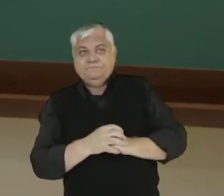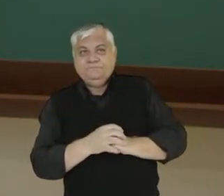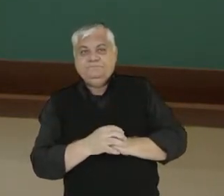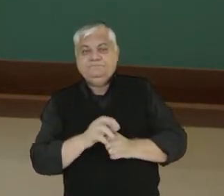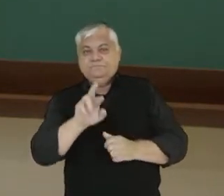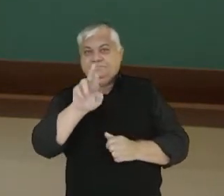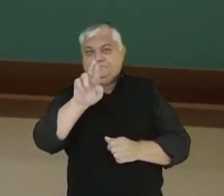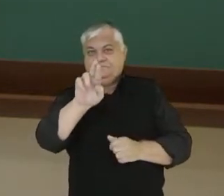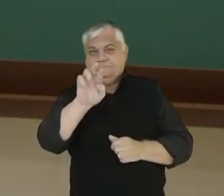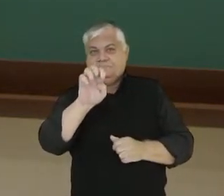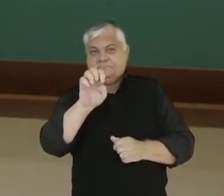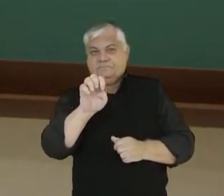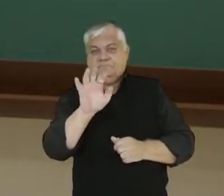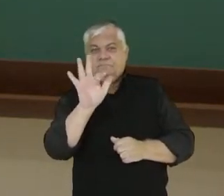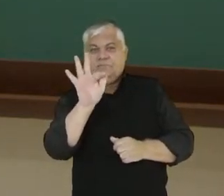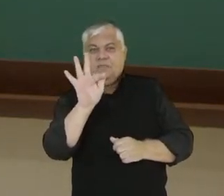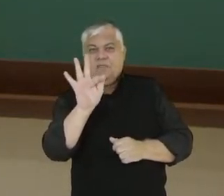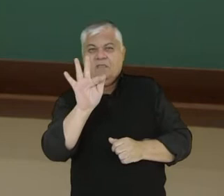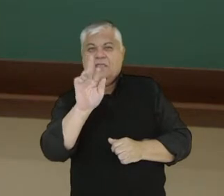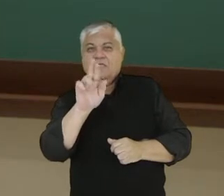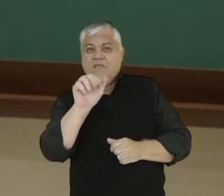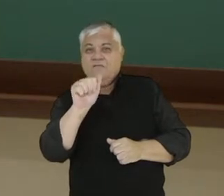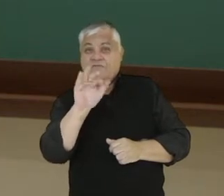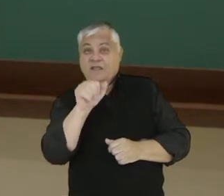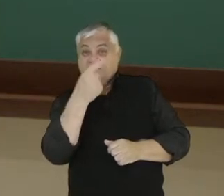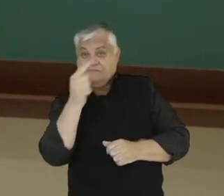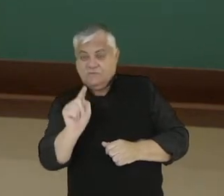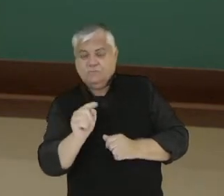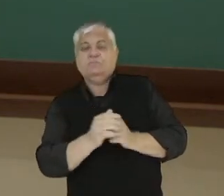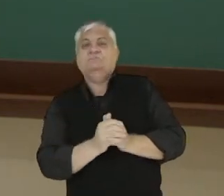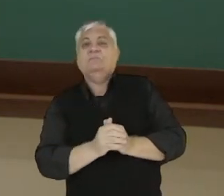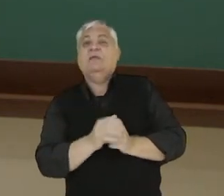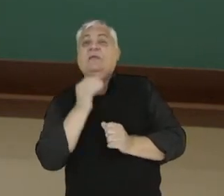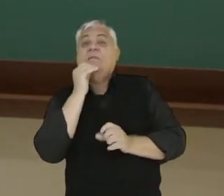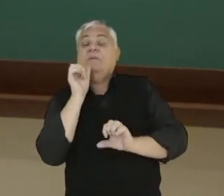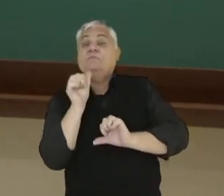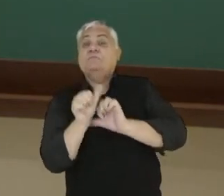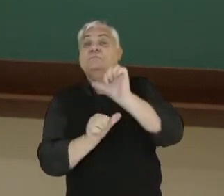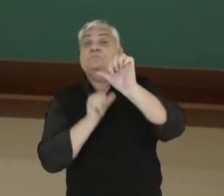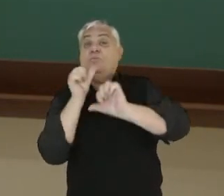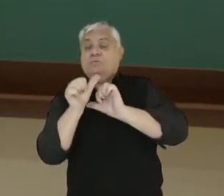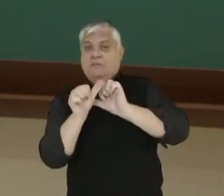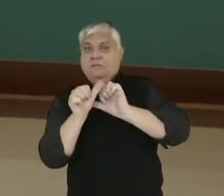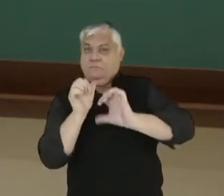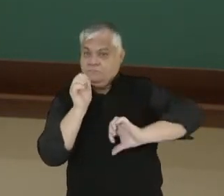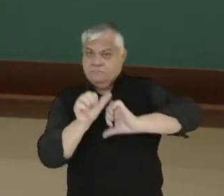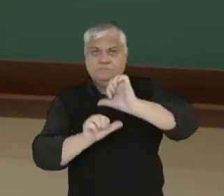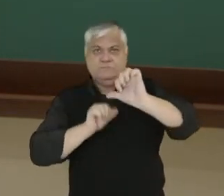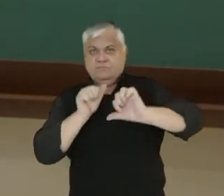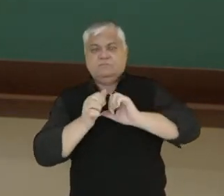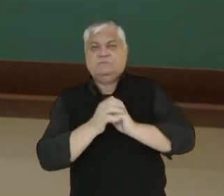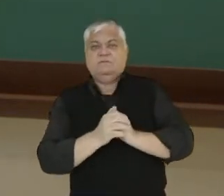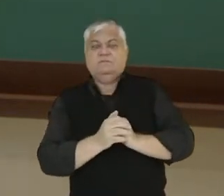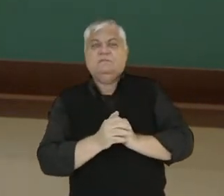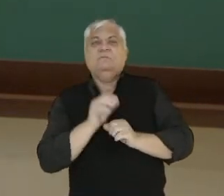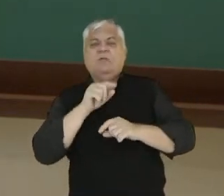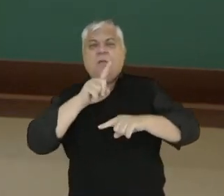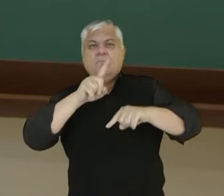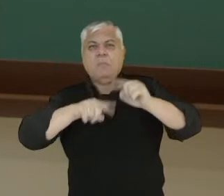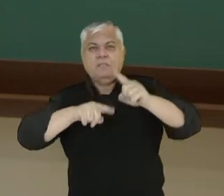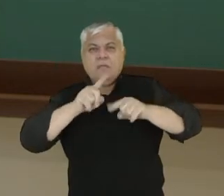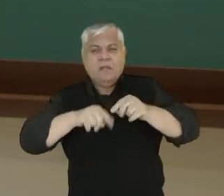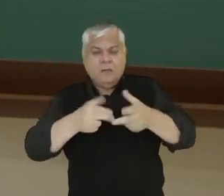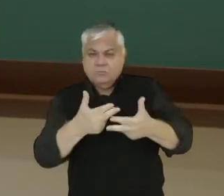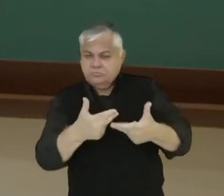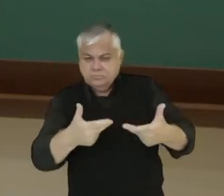refração. Como eu já mencionei, a refração é a mudança de meio. Em alguns materiais,